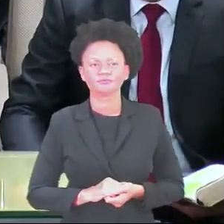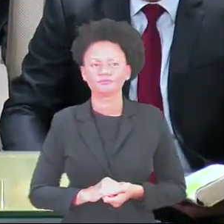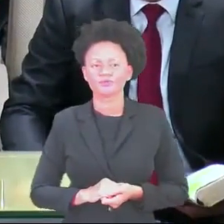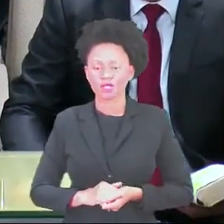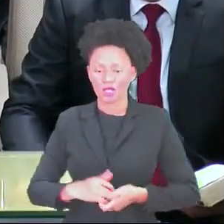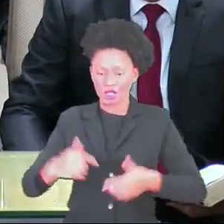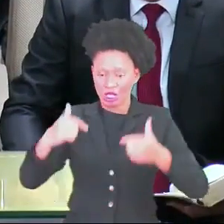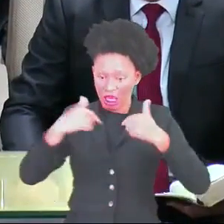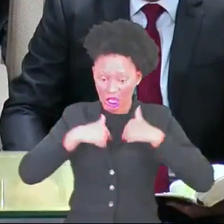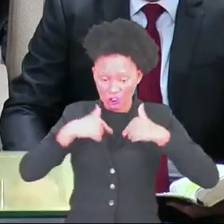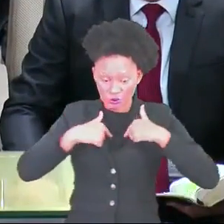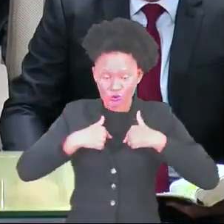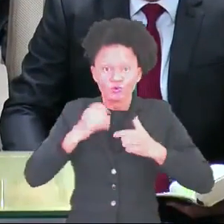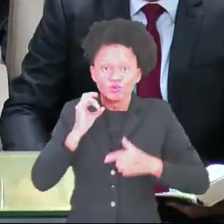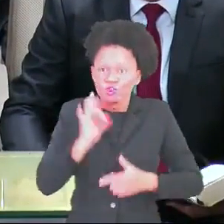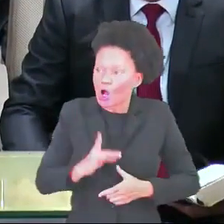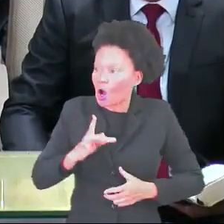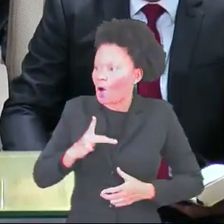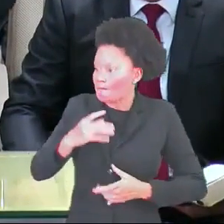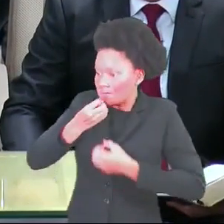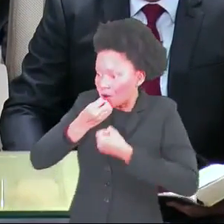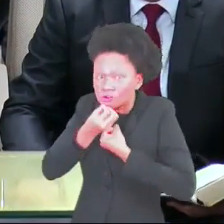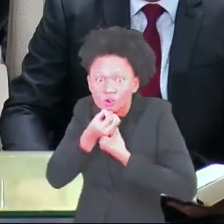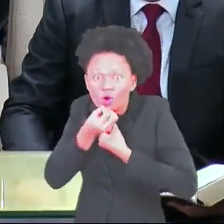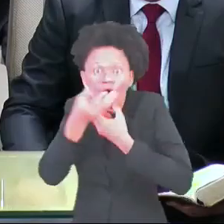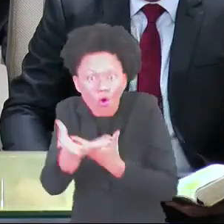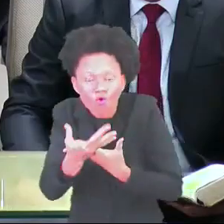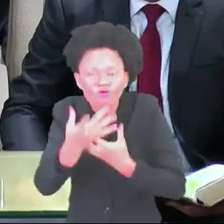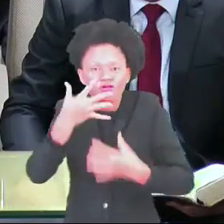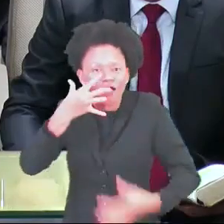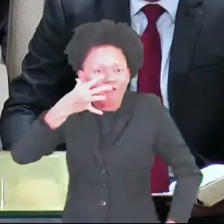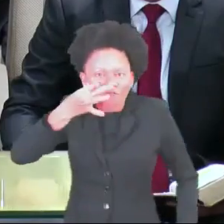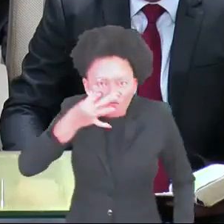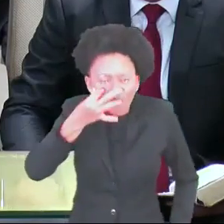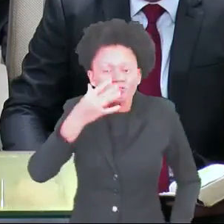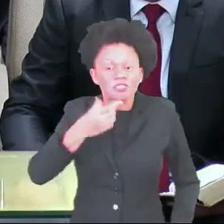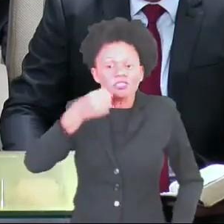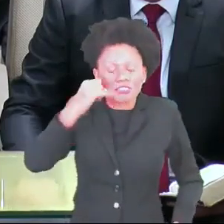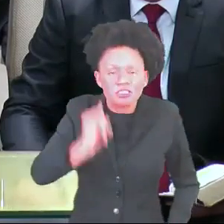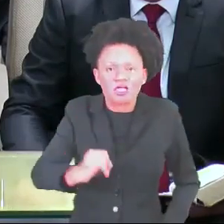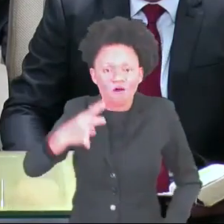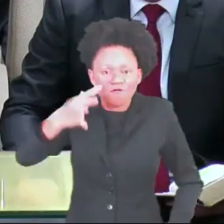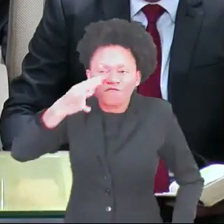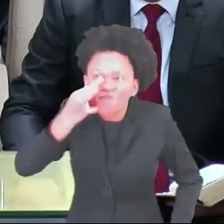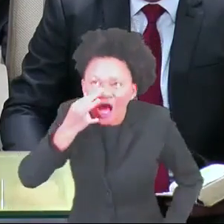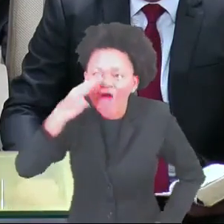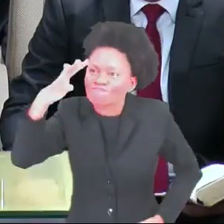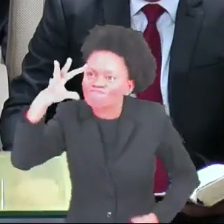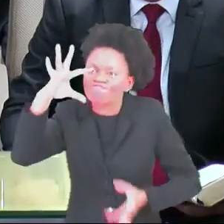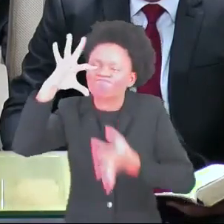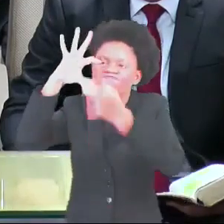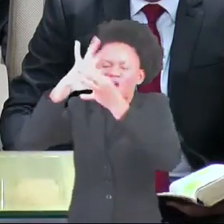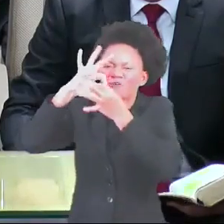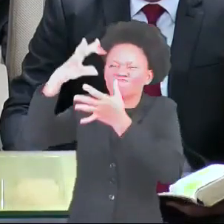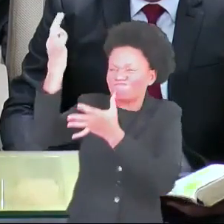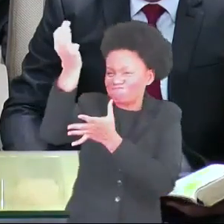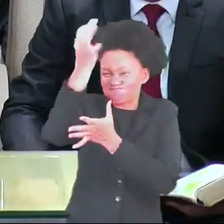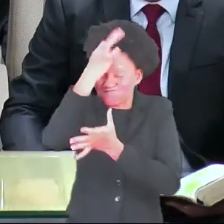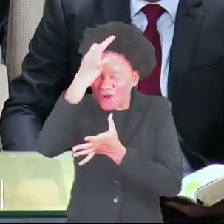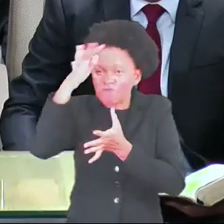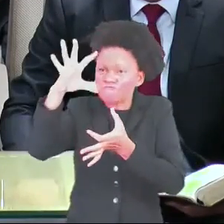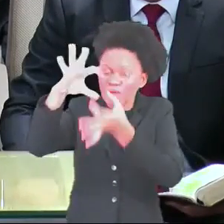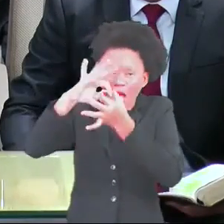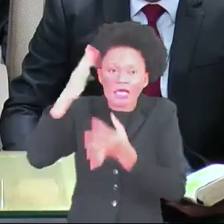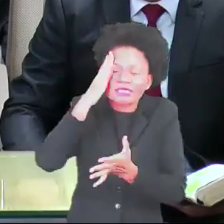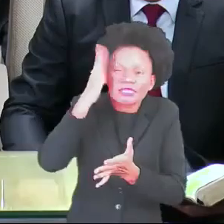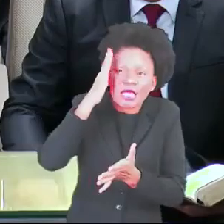Eu só posso confessar no que eu vejo, e eu só posso ver se eu estiver ligado no Espírito para